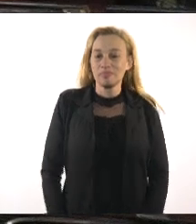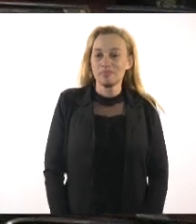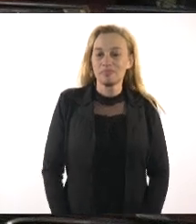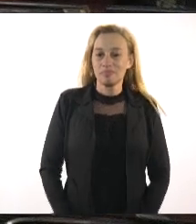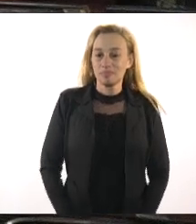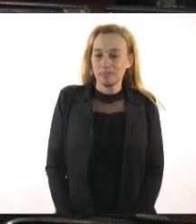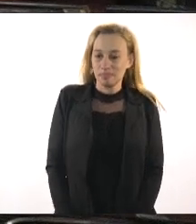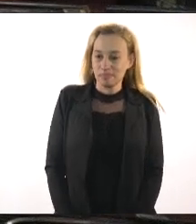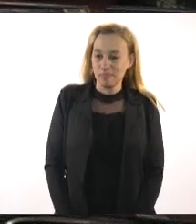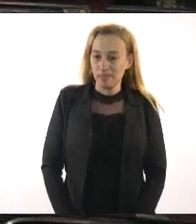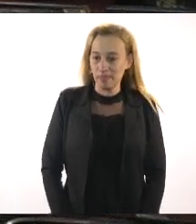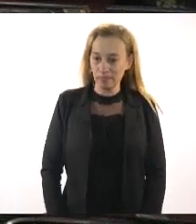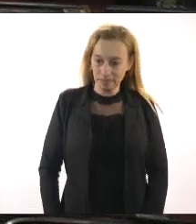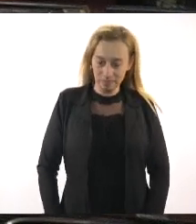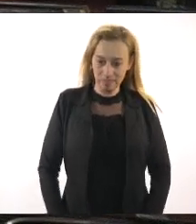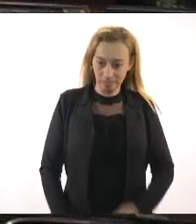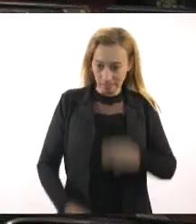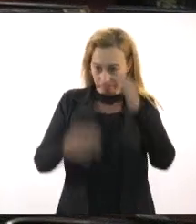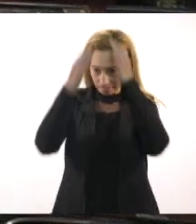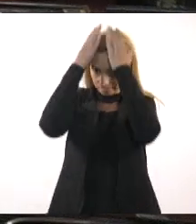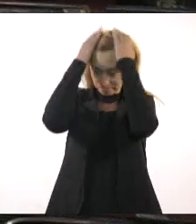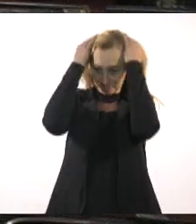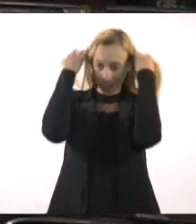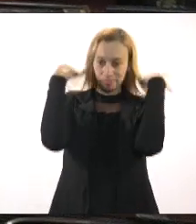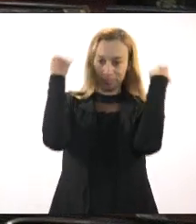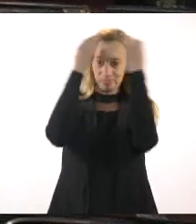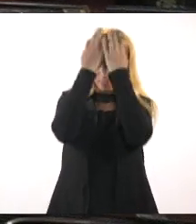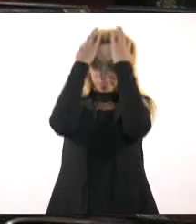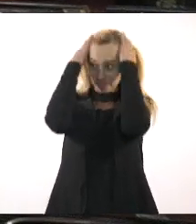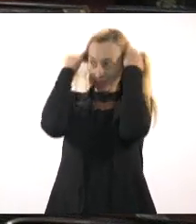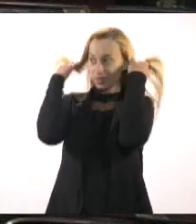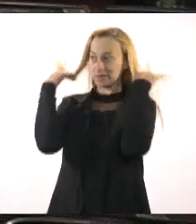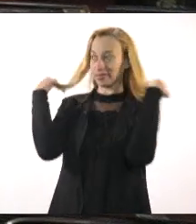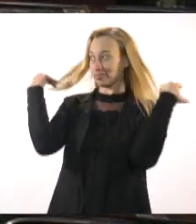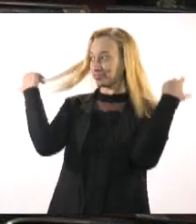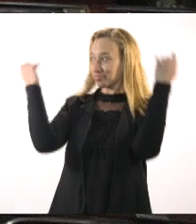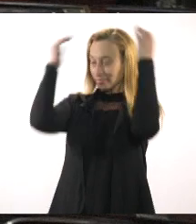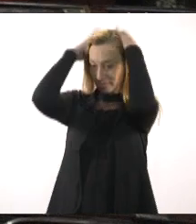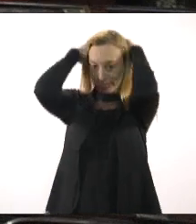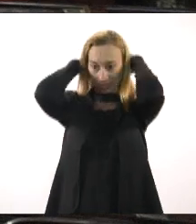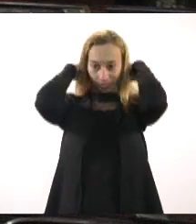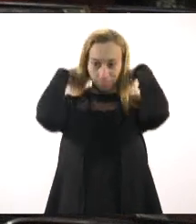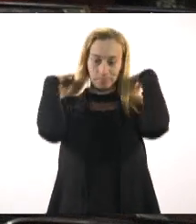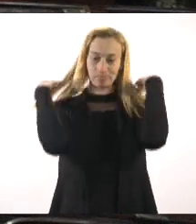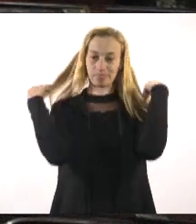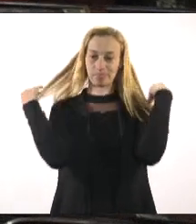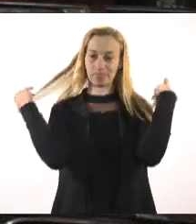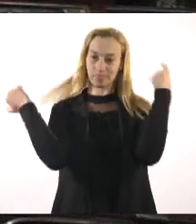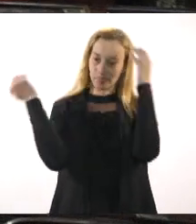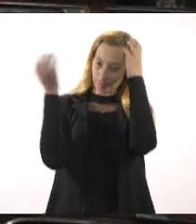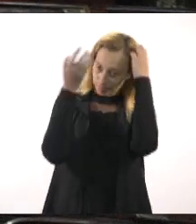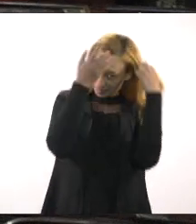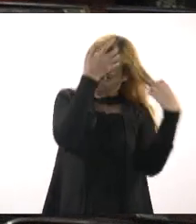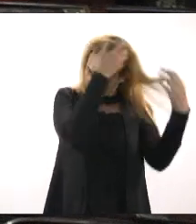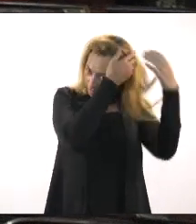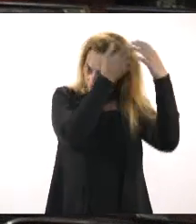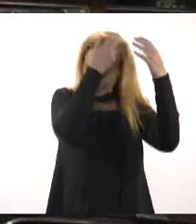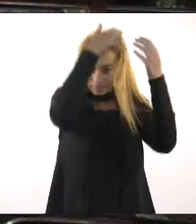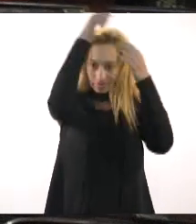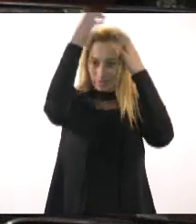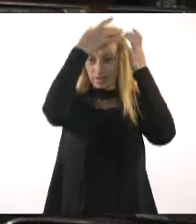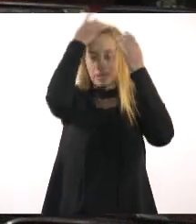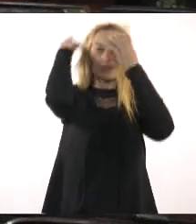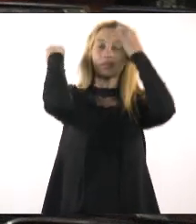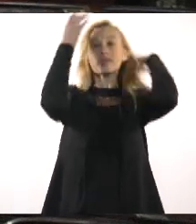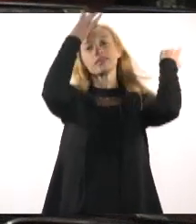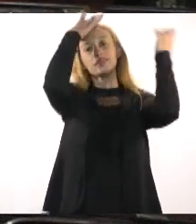o hino nacional. Tá ótimo. Bom? Depois do hino, seu discurso. Depois do discurso, a fala da mesa. A fala da mesa. Tá bom, maravilha. Pode